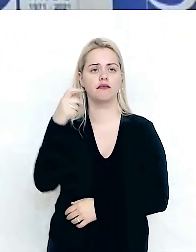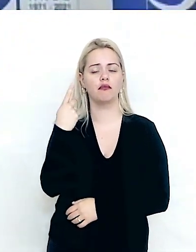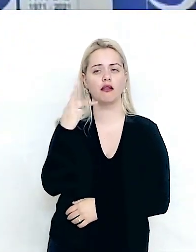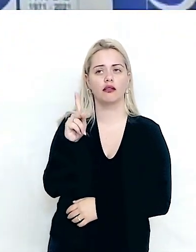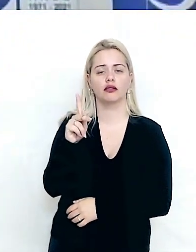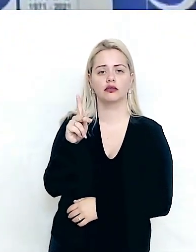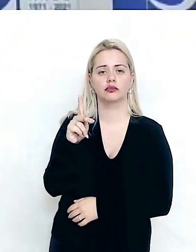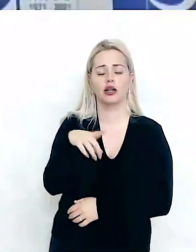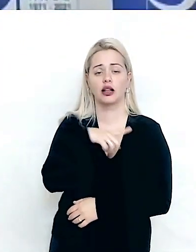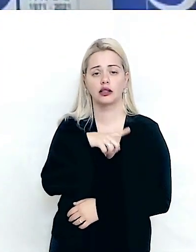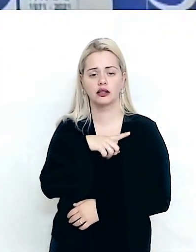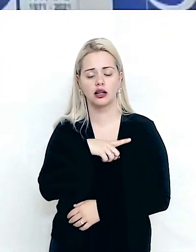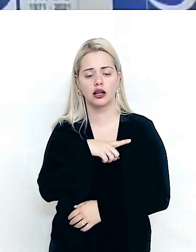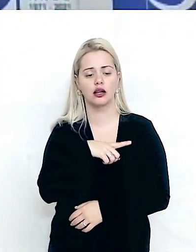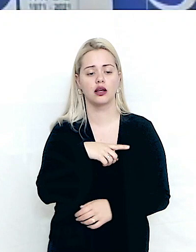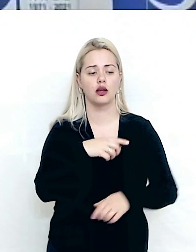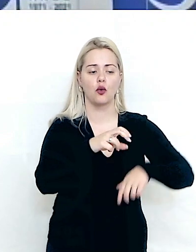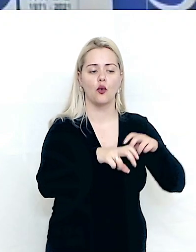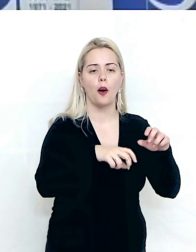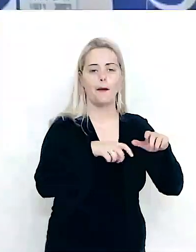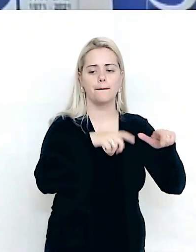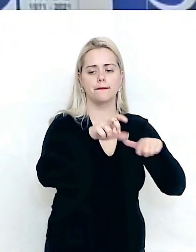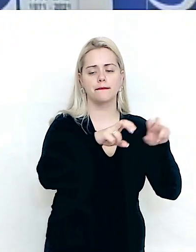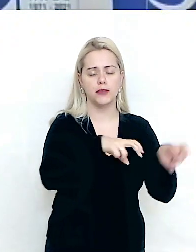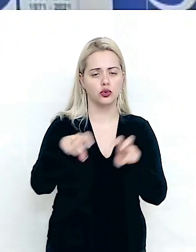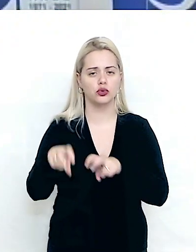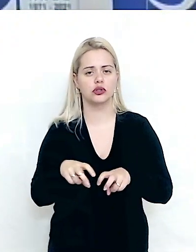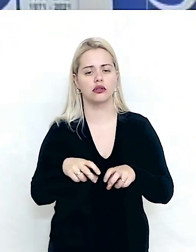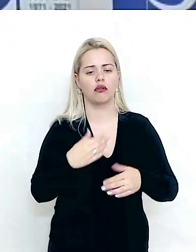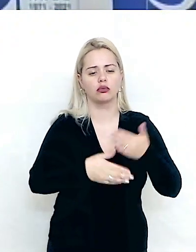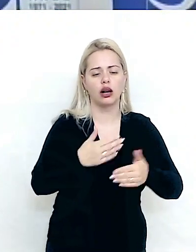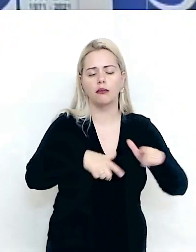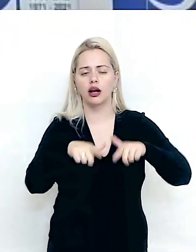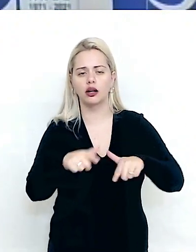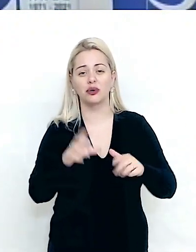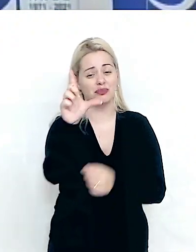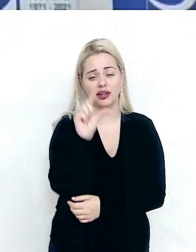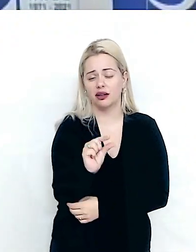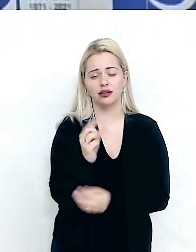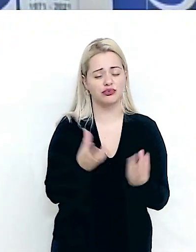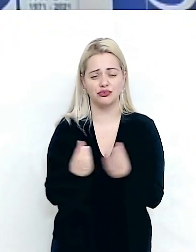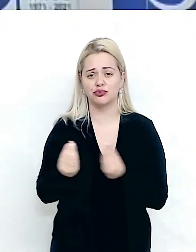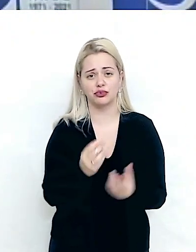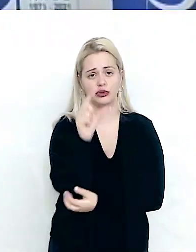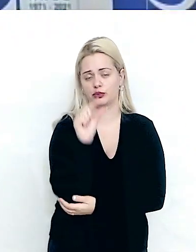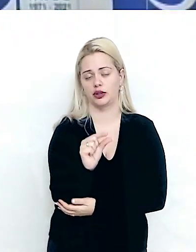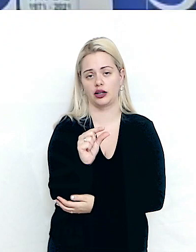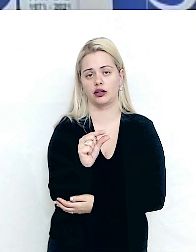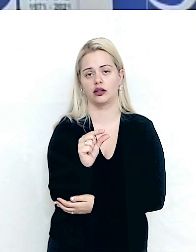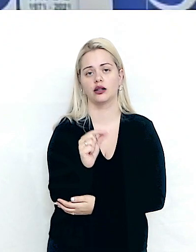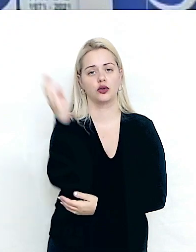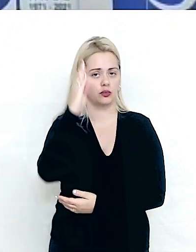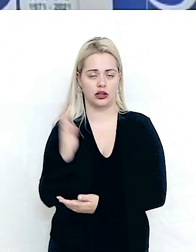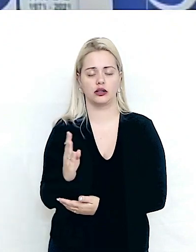ela existe produção de soja na Amazônia, mas é uma produção ínfima, uma produção pequena, muito pequena dentro do cenário brasileiro.